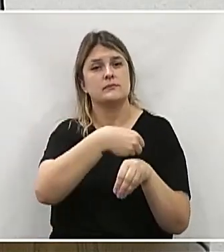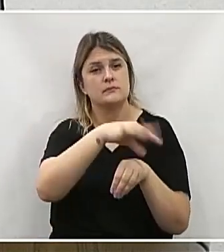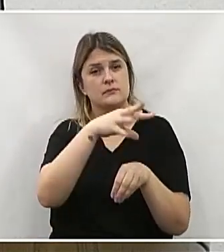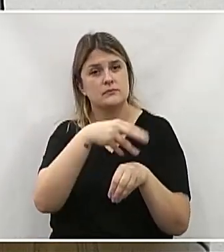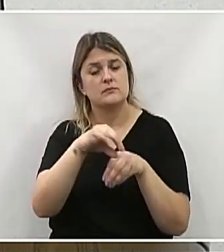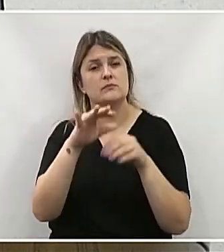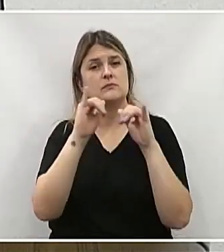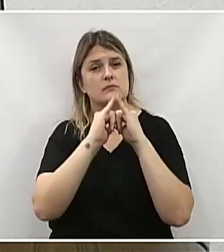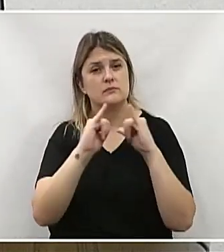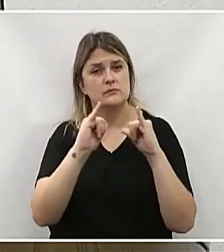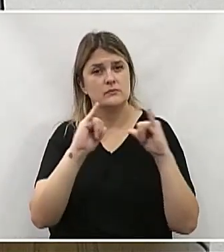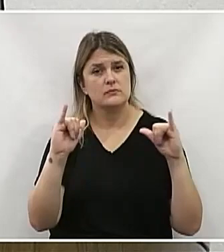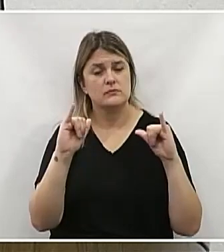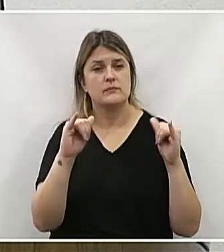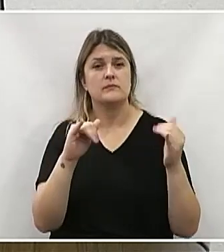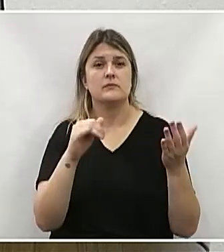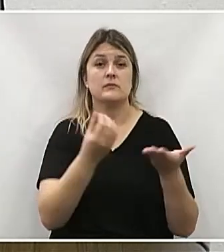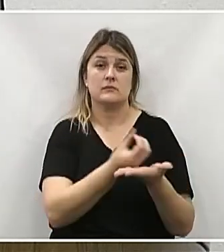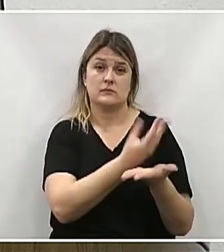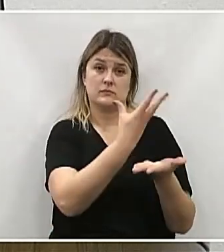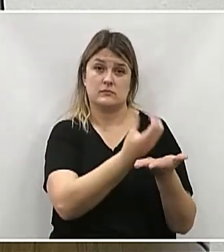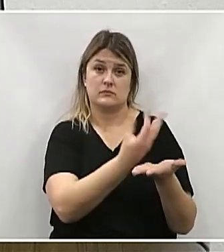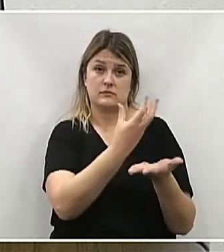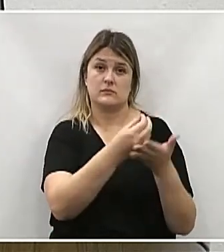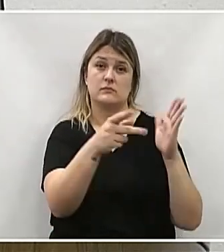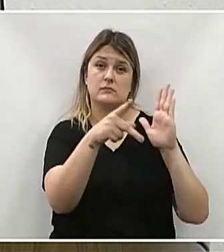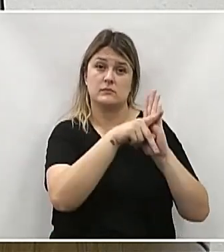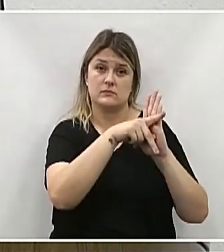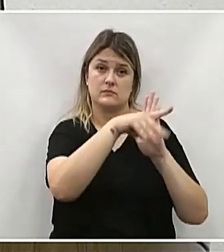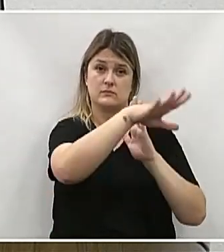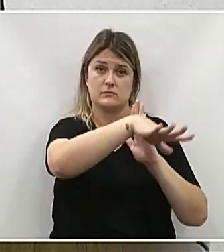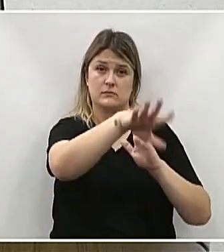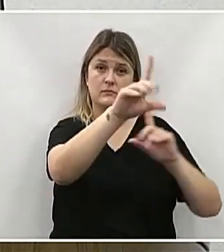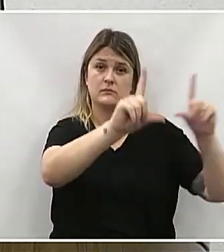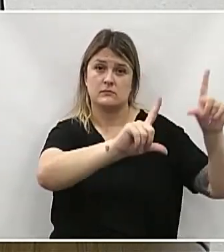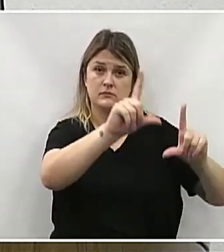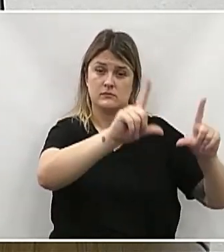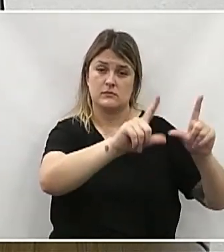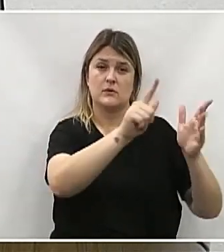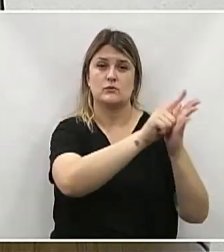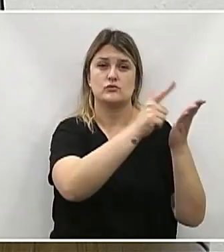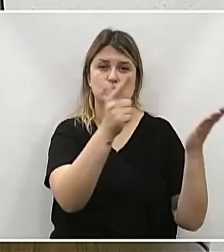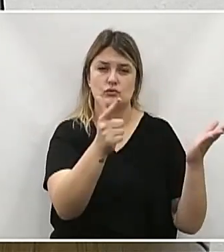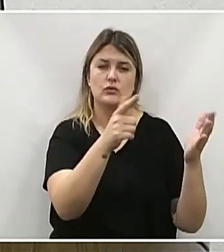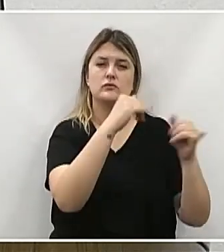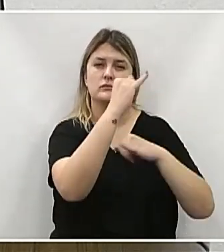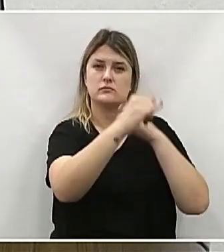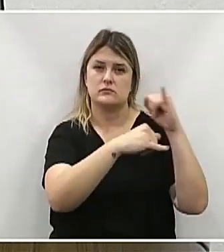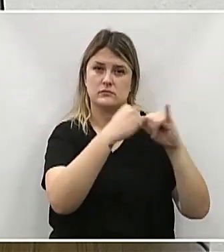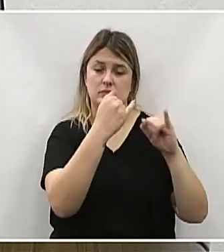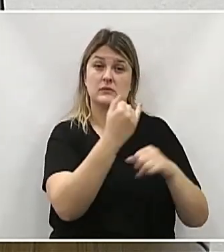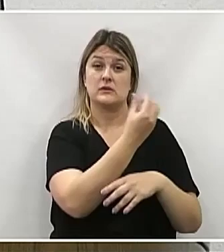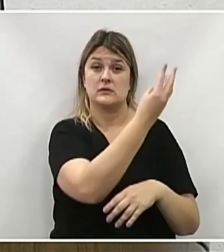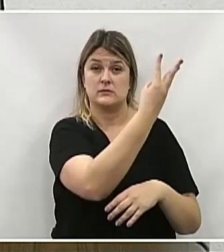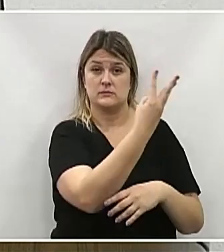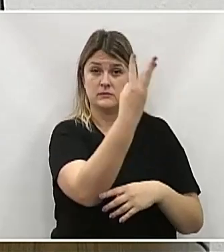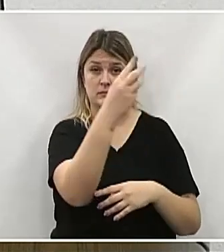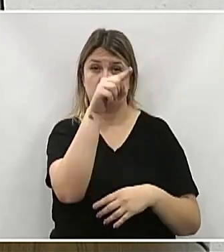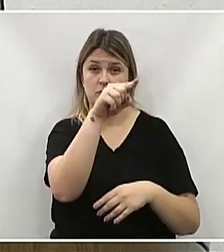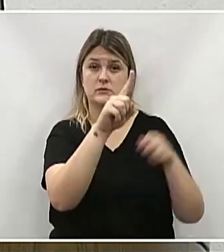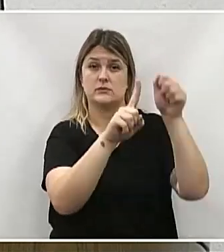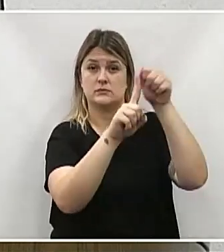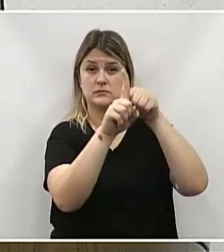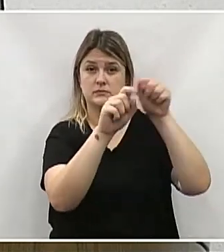a informação de uma cartilha para imprensa no site Setembro Amarelo ponto